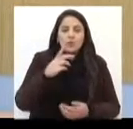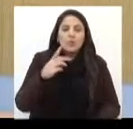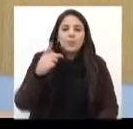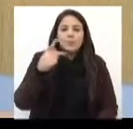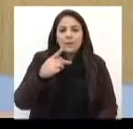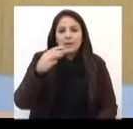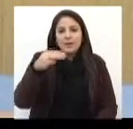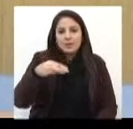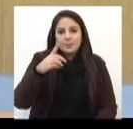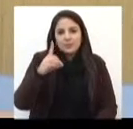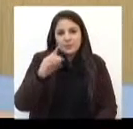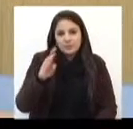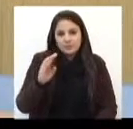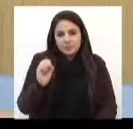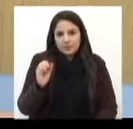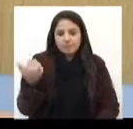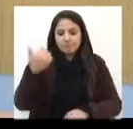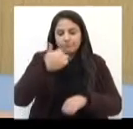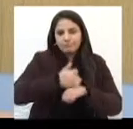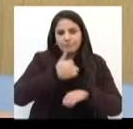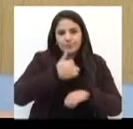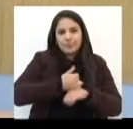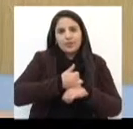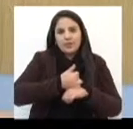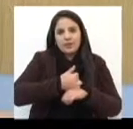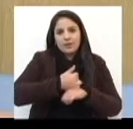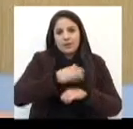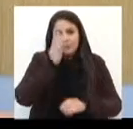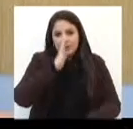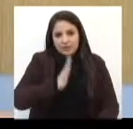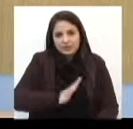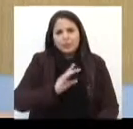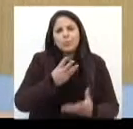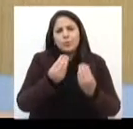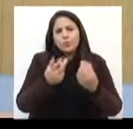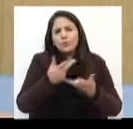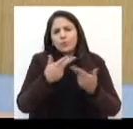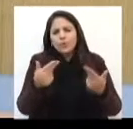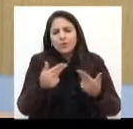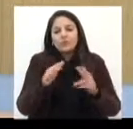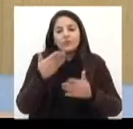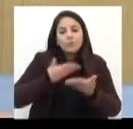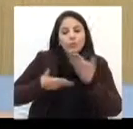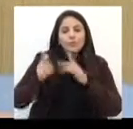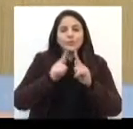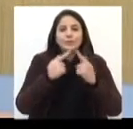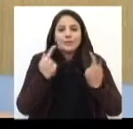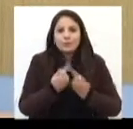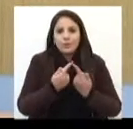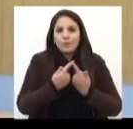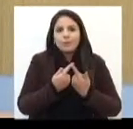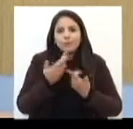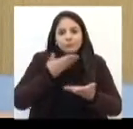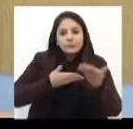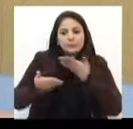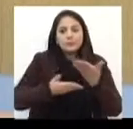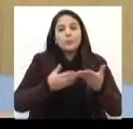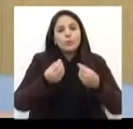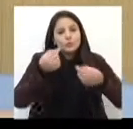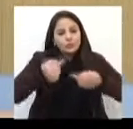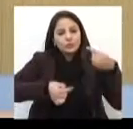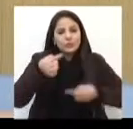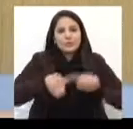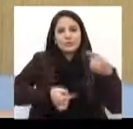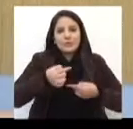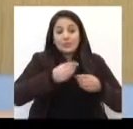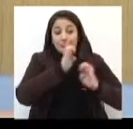a presidência da República, uma série de fatos envolvendo a gestão dele gerou intenso debate na imprensa e nos meios